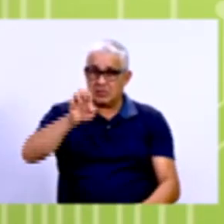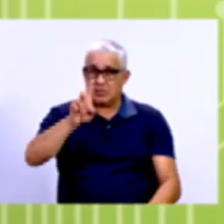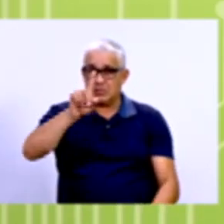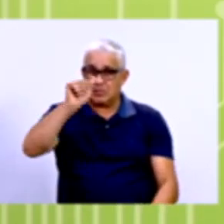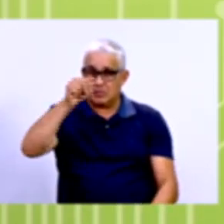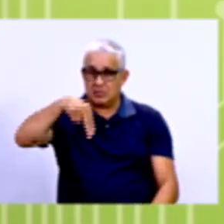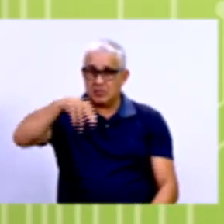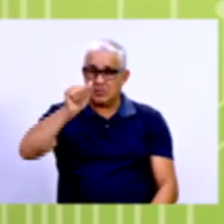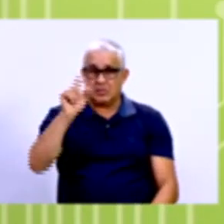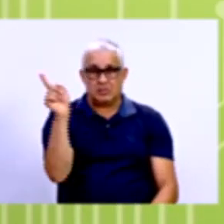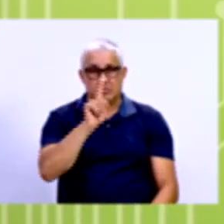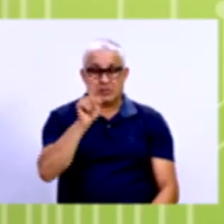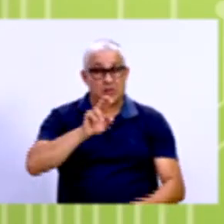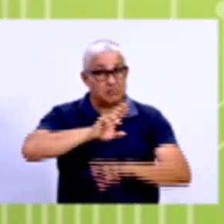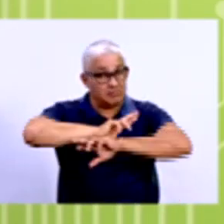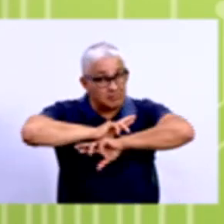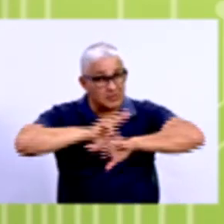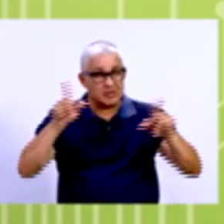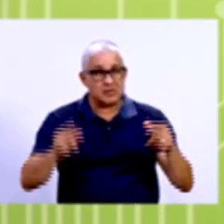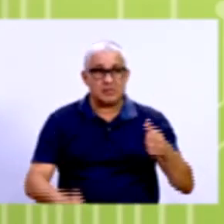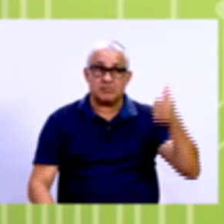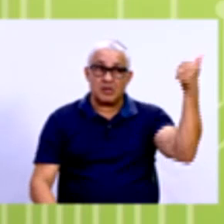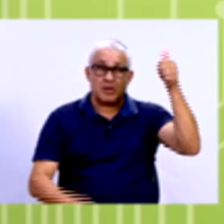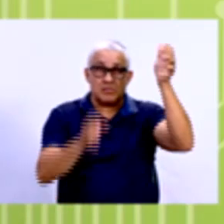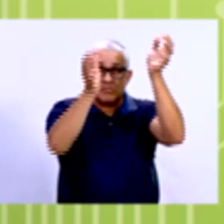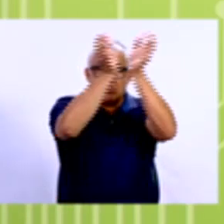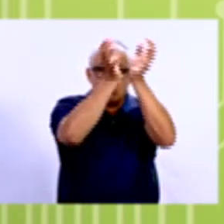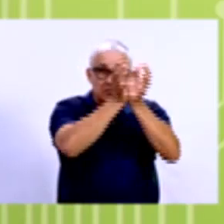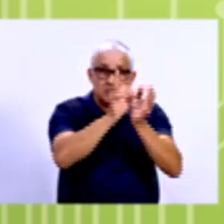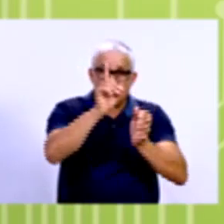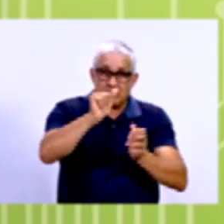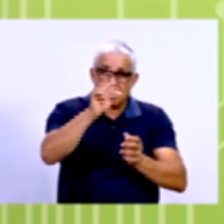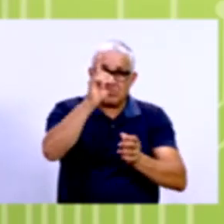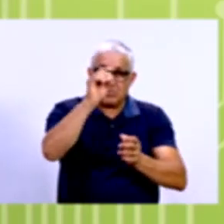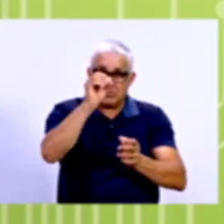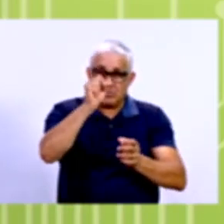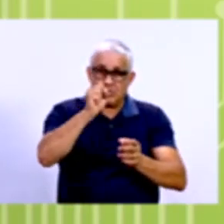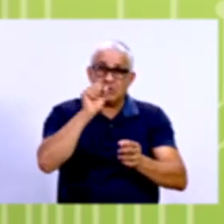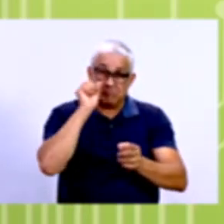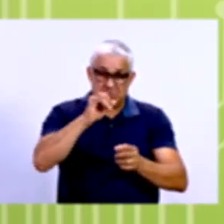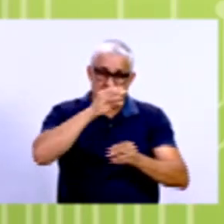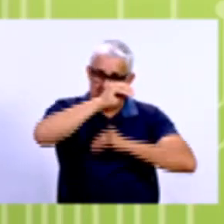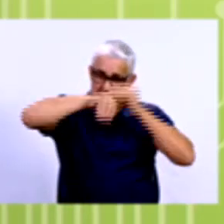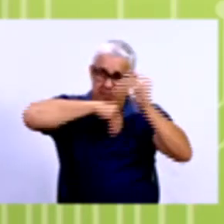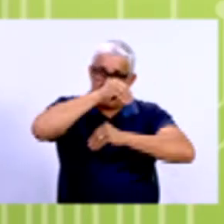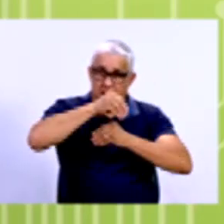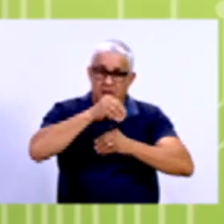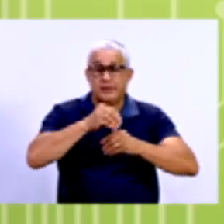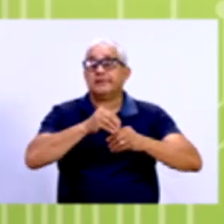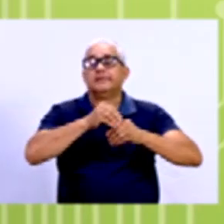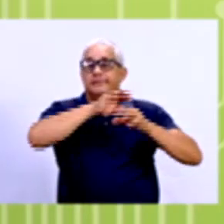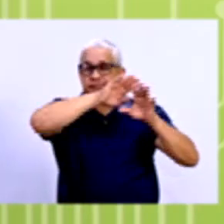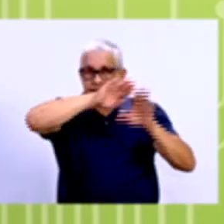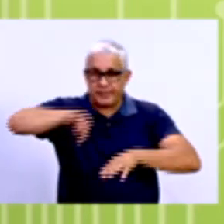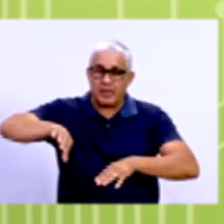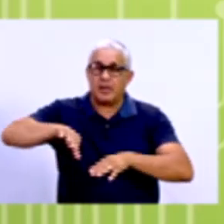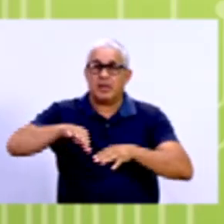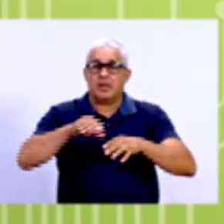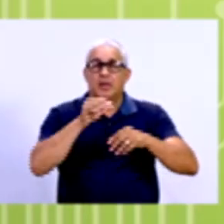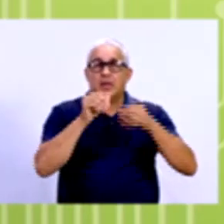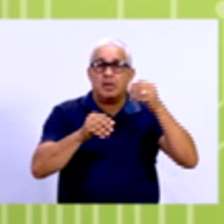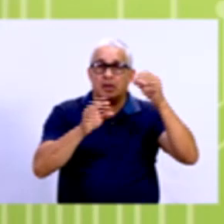em ordem. Tá? Então, primeiro, se o conjunto de dados estiver bagunçado, coloque em ordem para depois ir lá e fazer o cálculo da